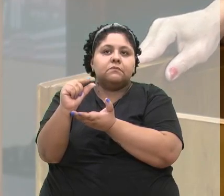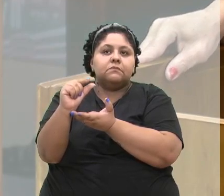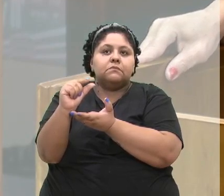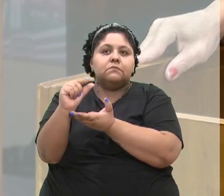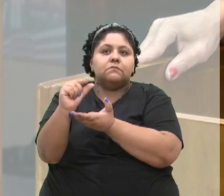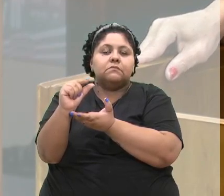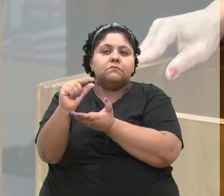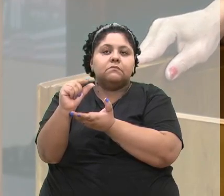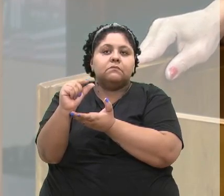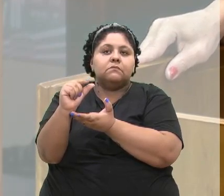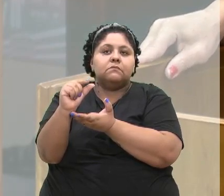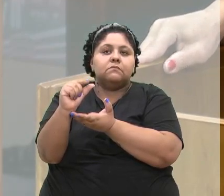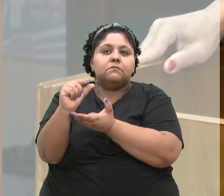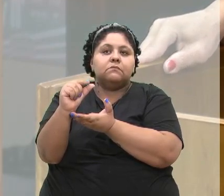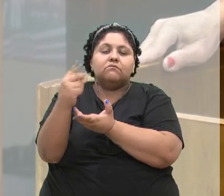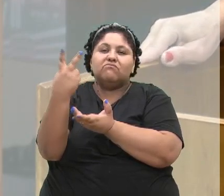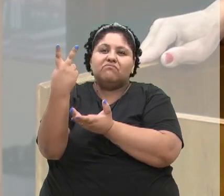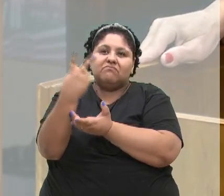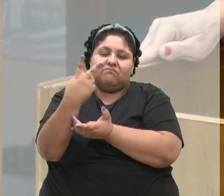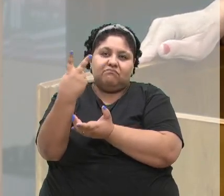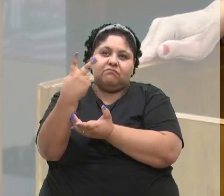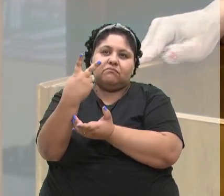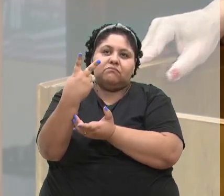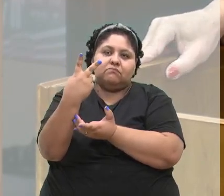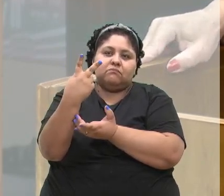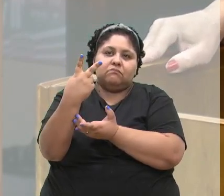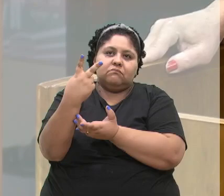desses dois tristes episódios, né?